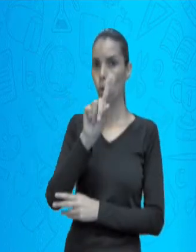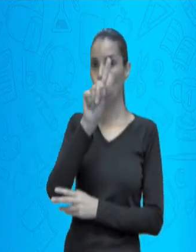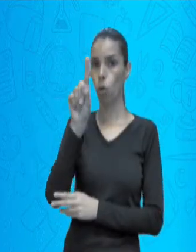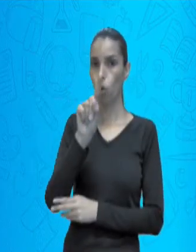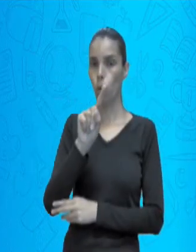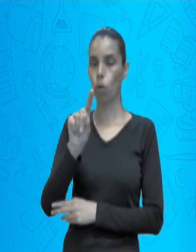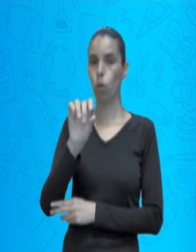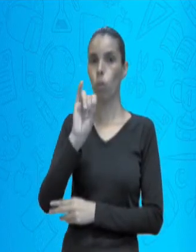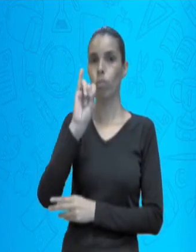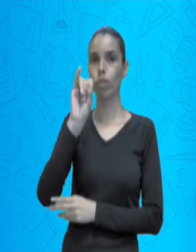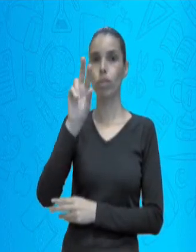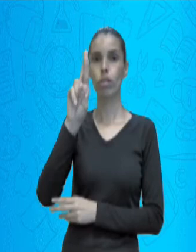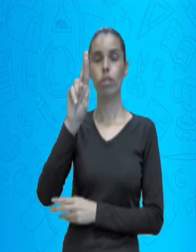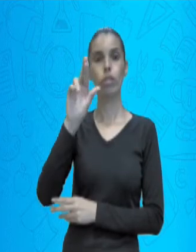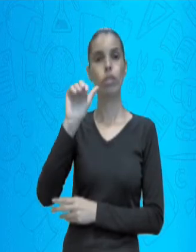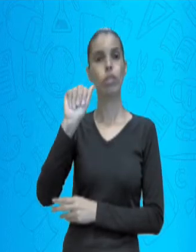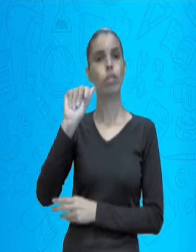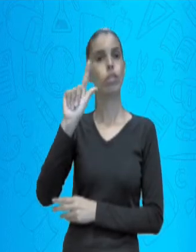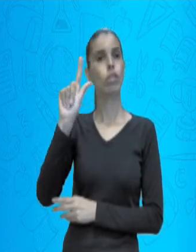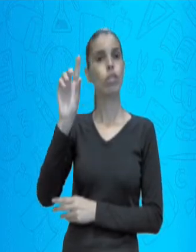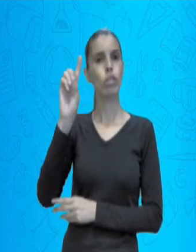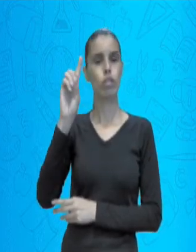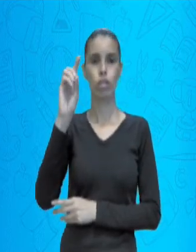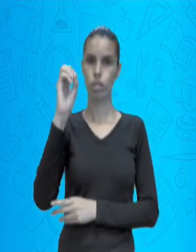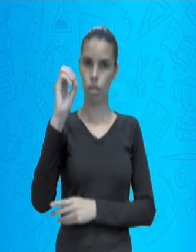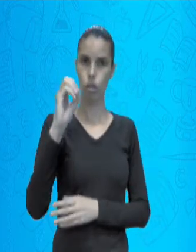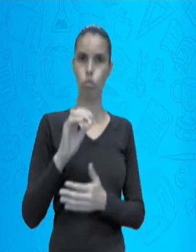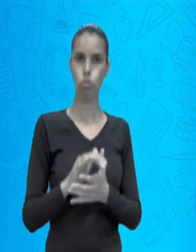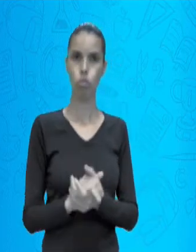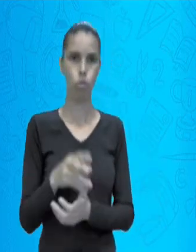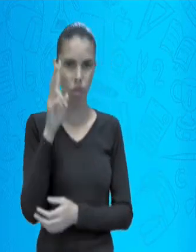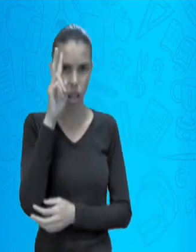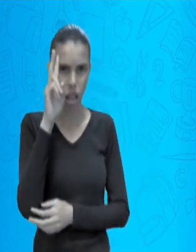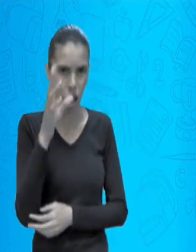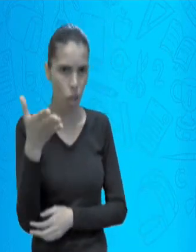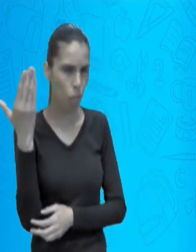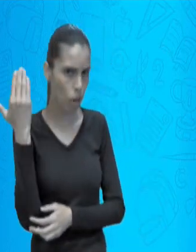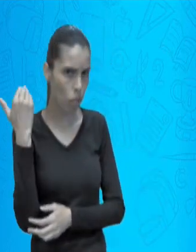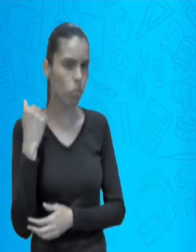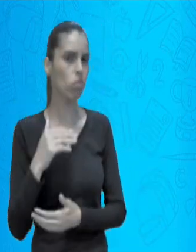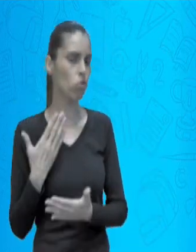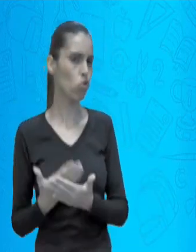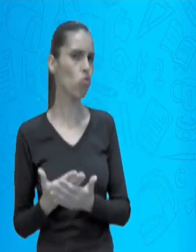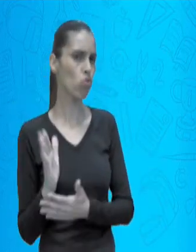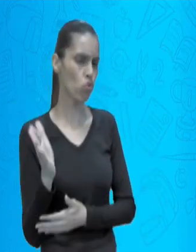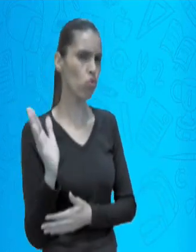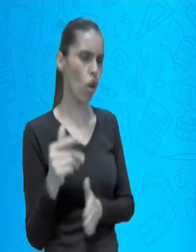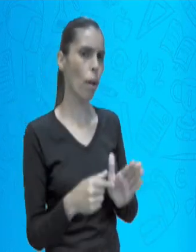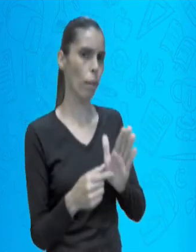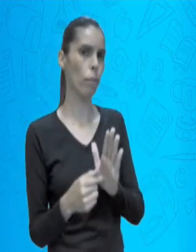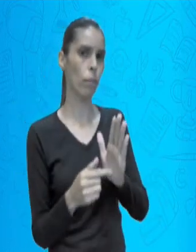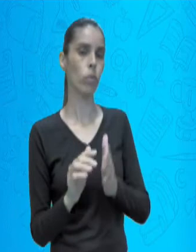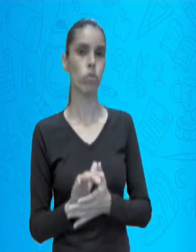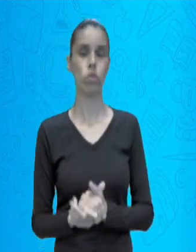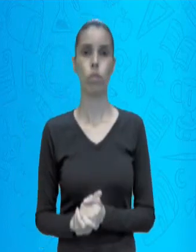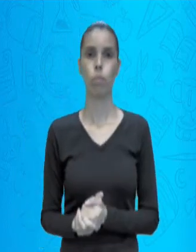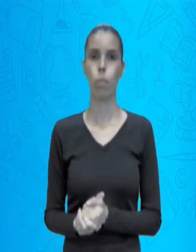aí na sua atividade esses pontos que eu relacionei